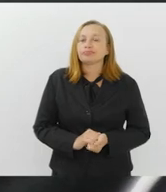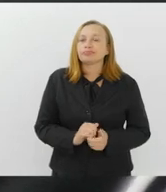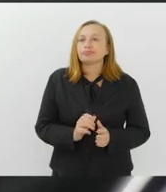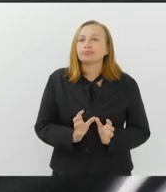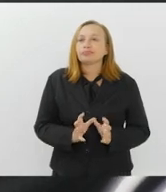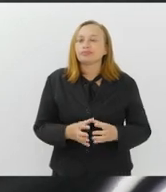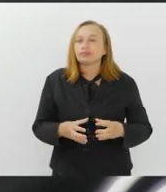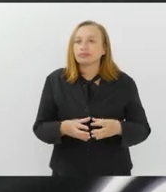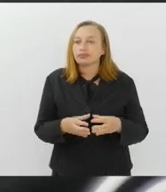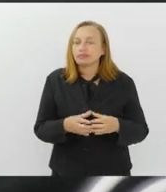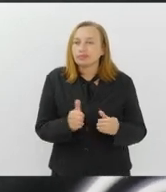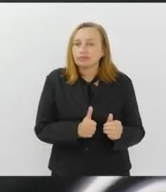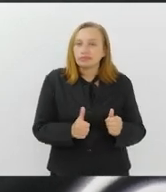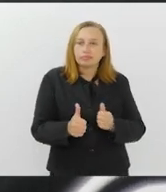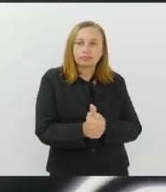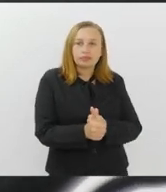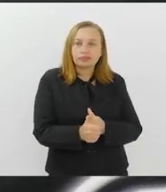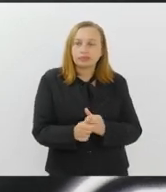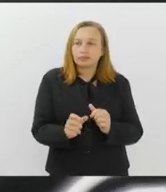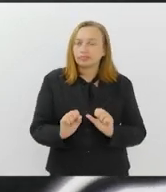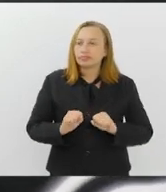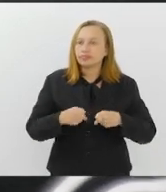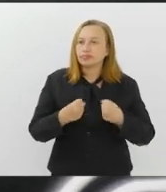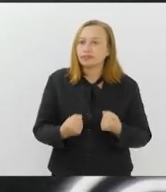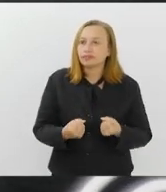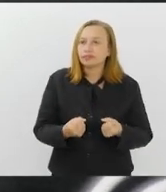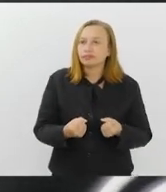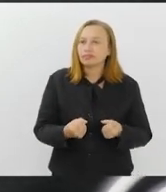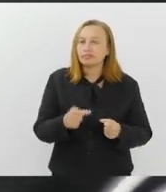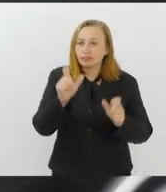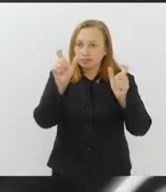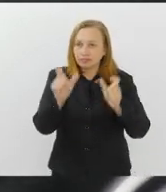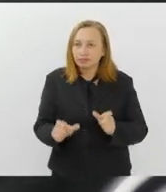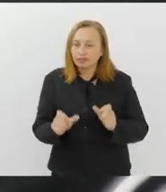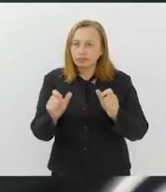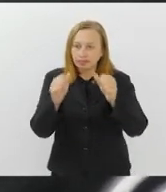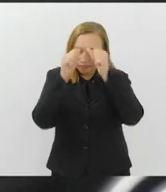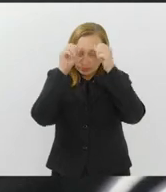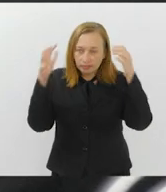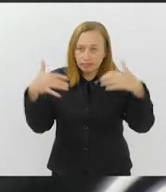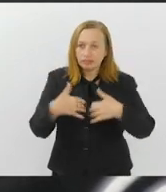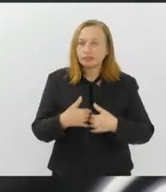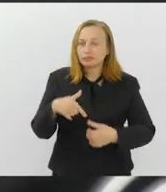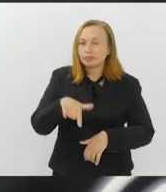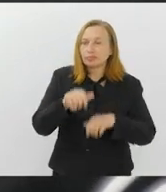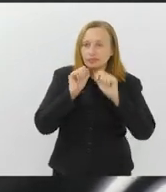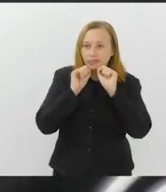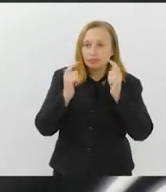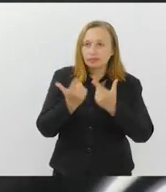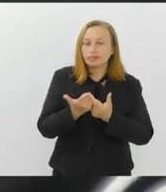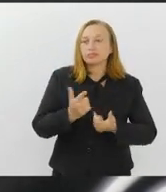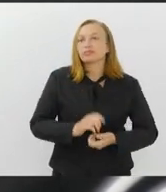parlamentar em defesa das pessoas com autismo aqui na Alerge. E